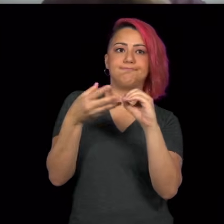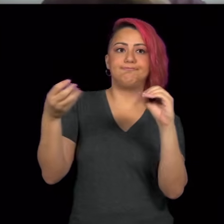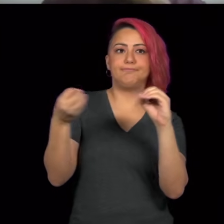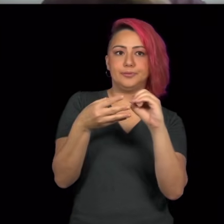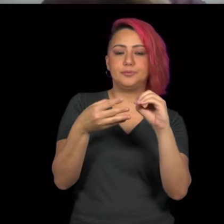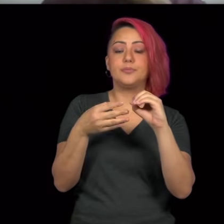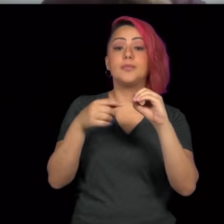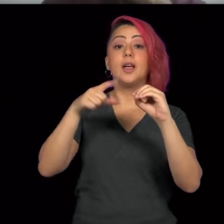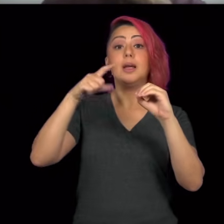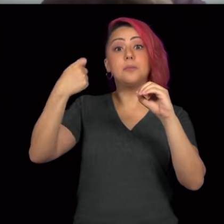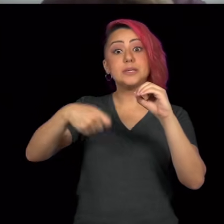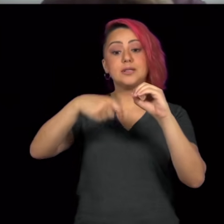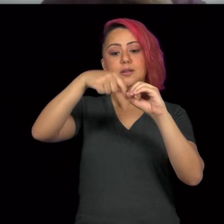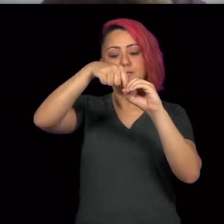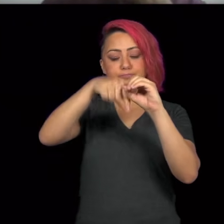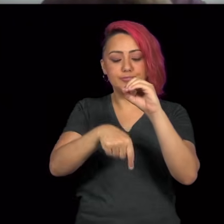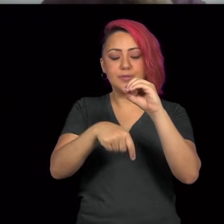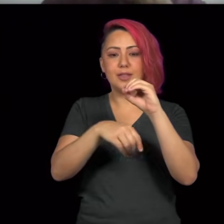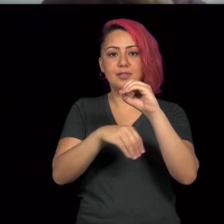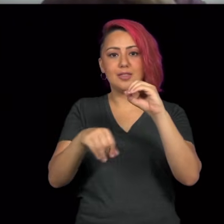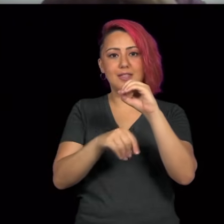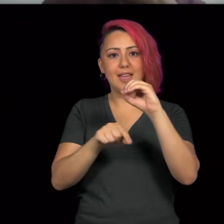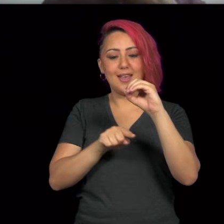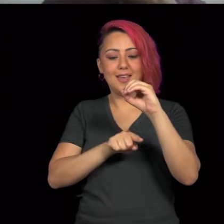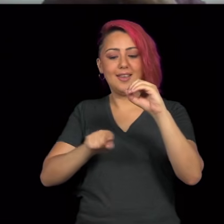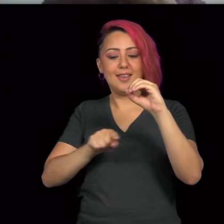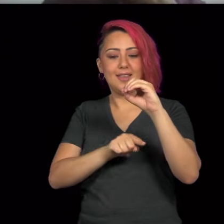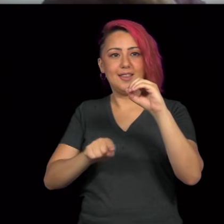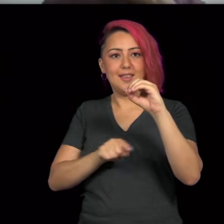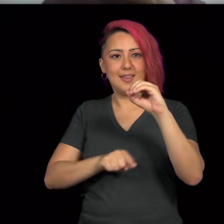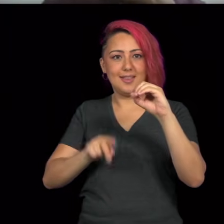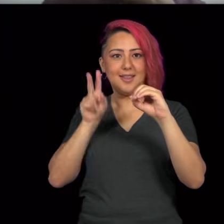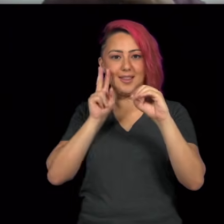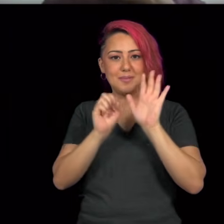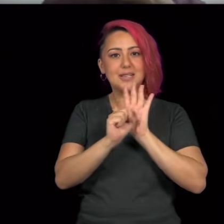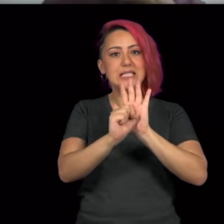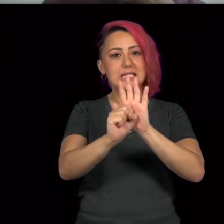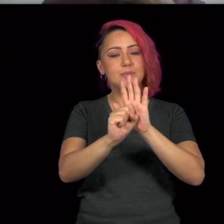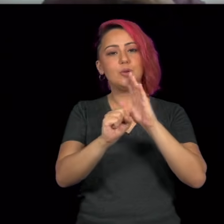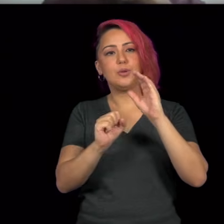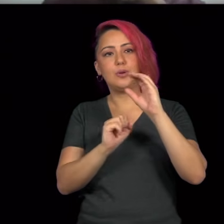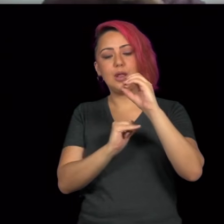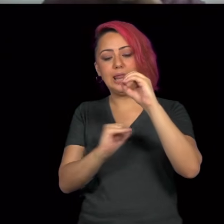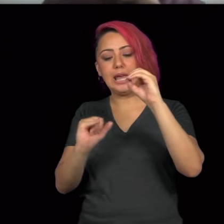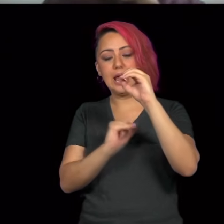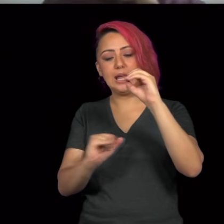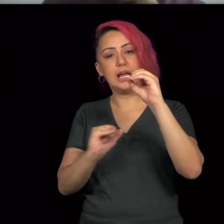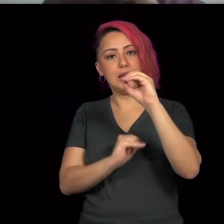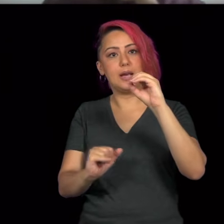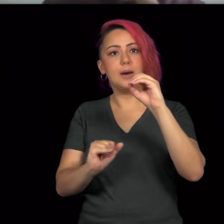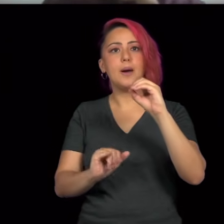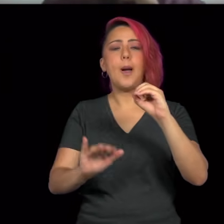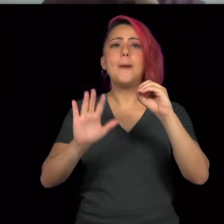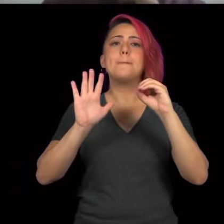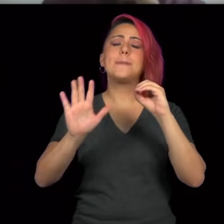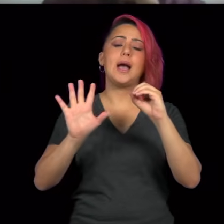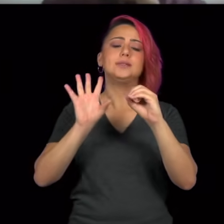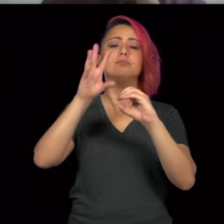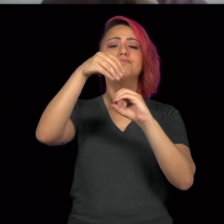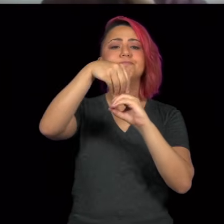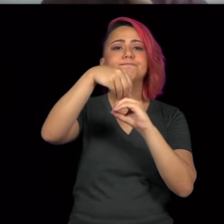o aterramento aqui, o símbolozinho de aterramento. E aí o que vai estar acontecendo